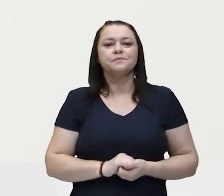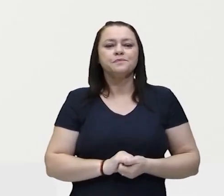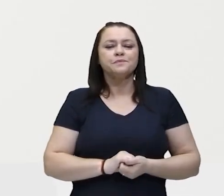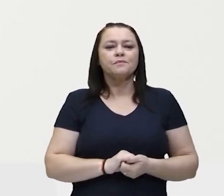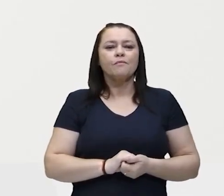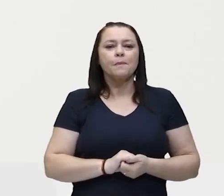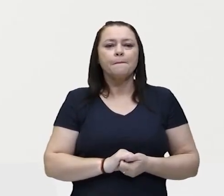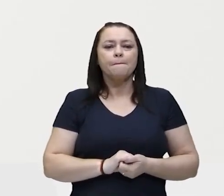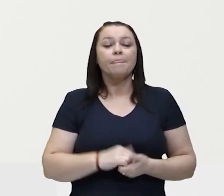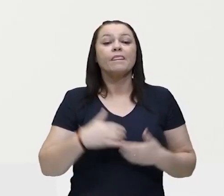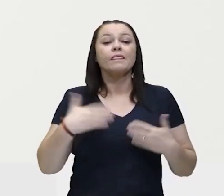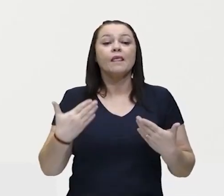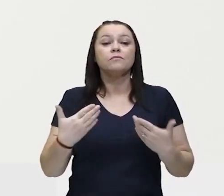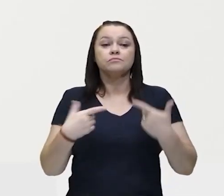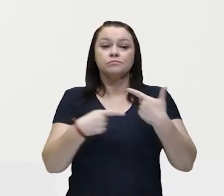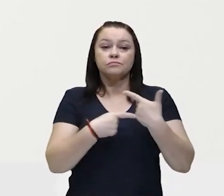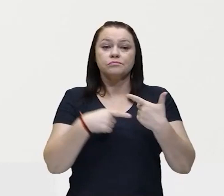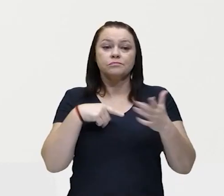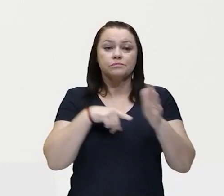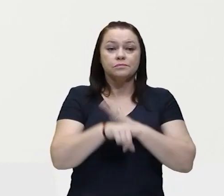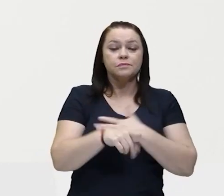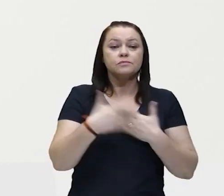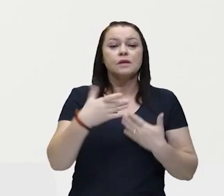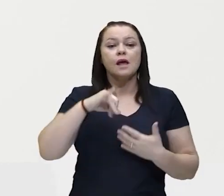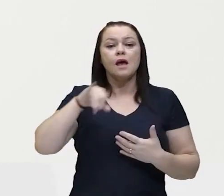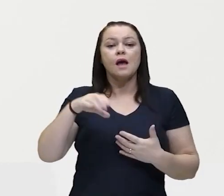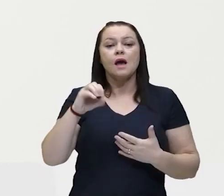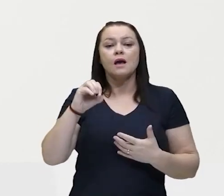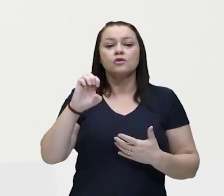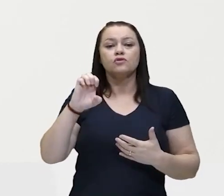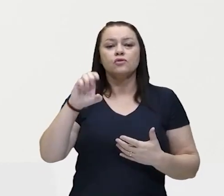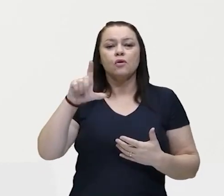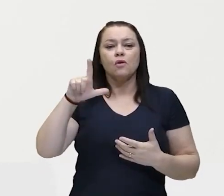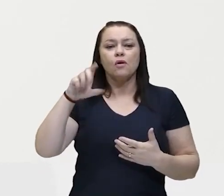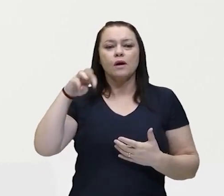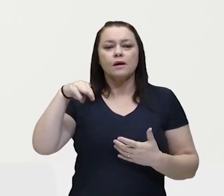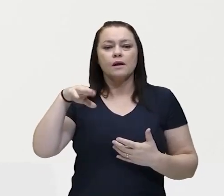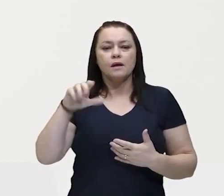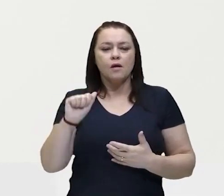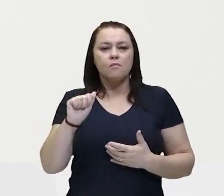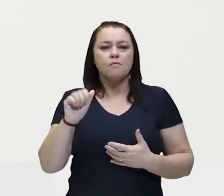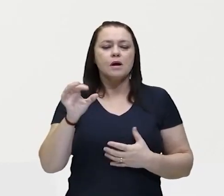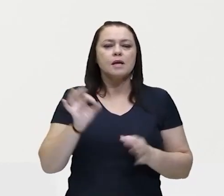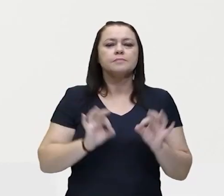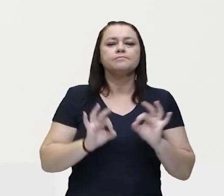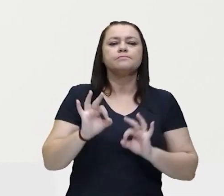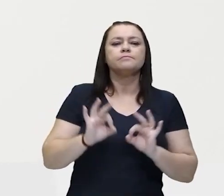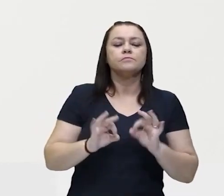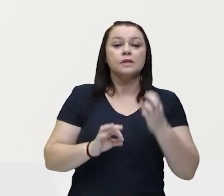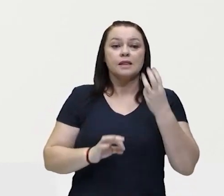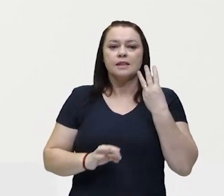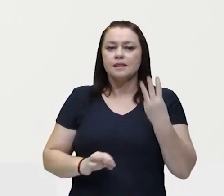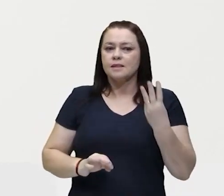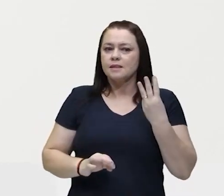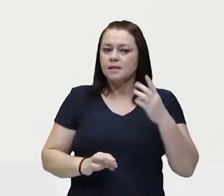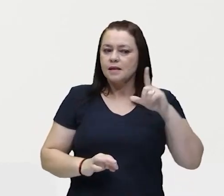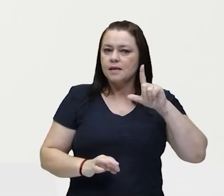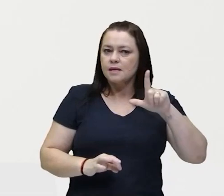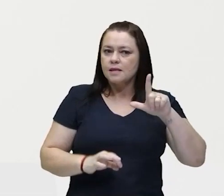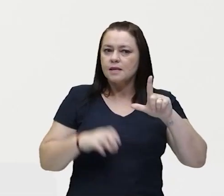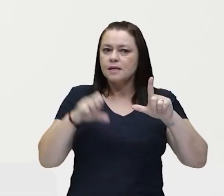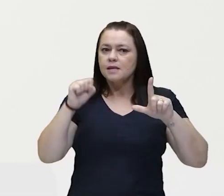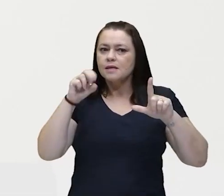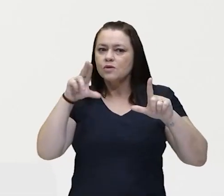Bom, no segundo problema, a Joelma preparou o quê? 3 litros de